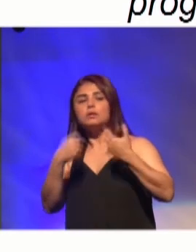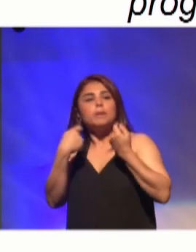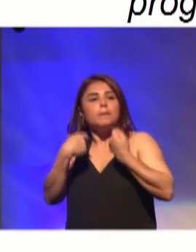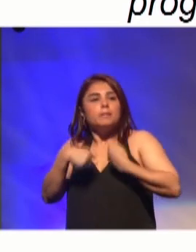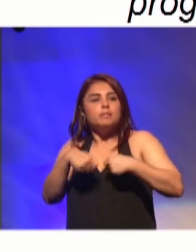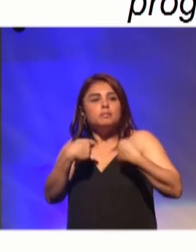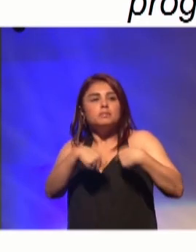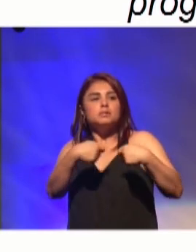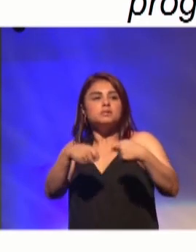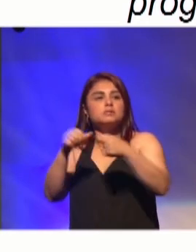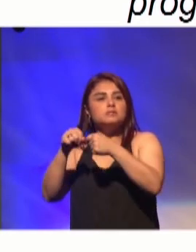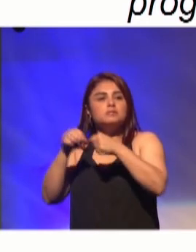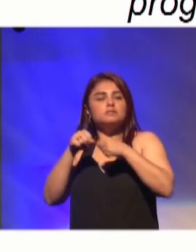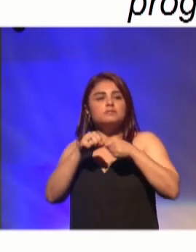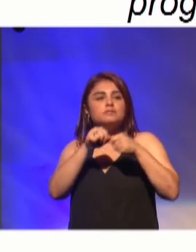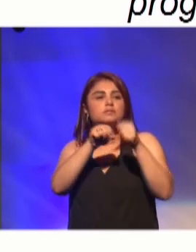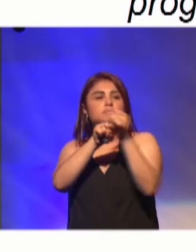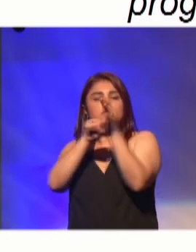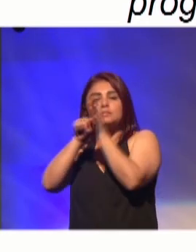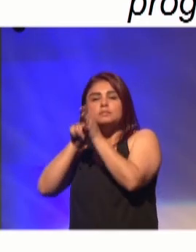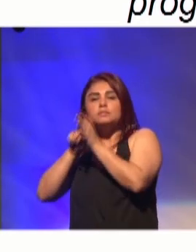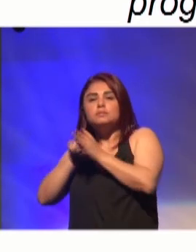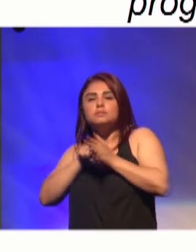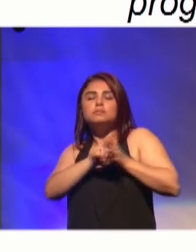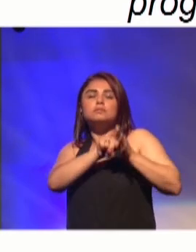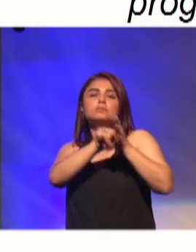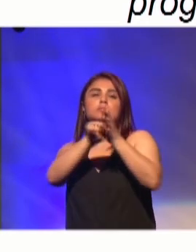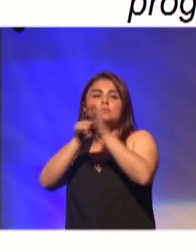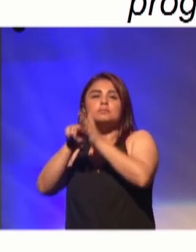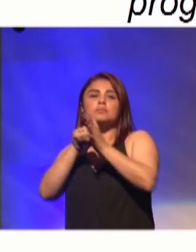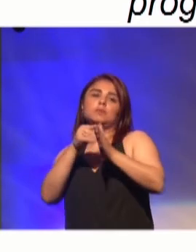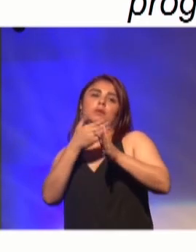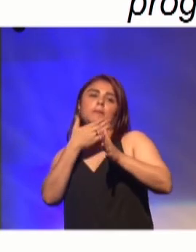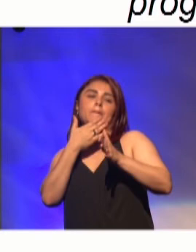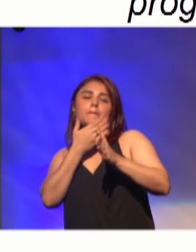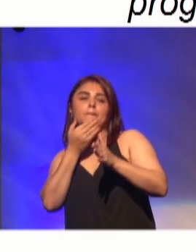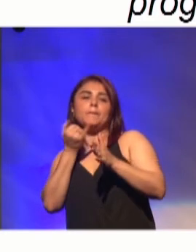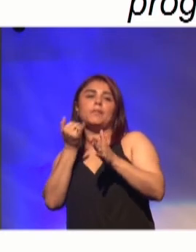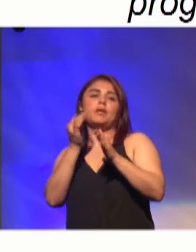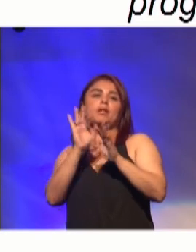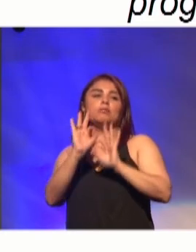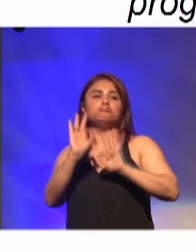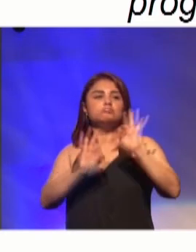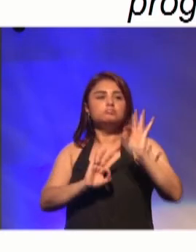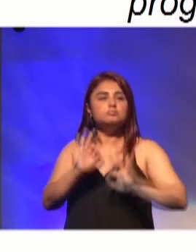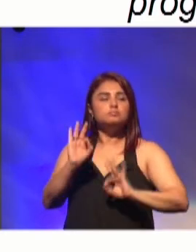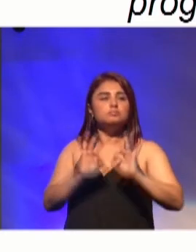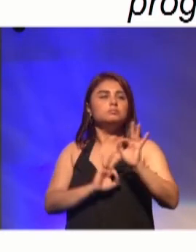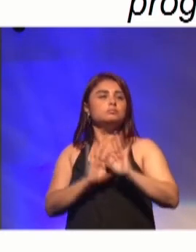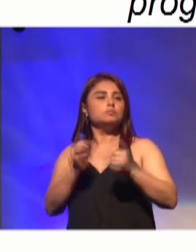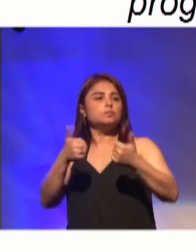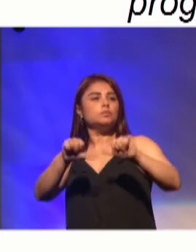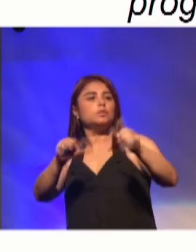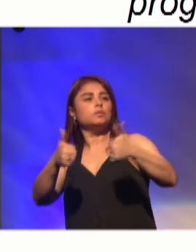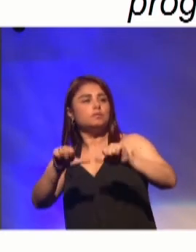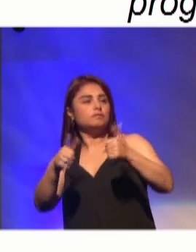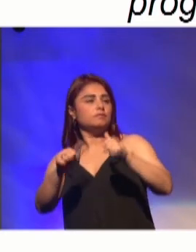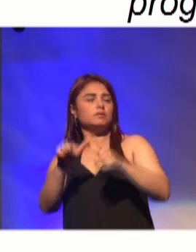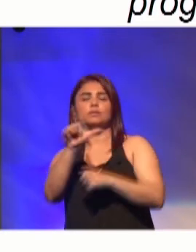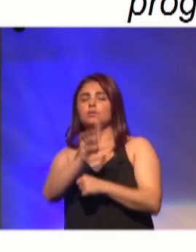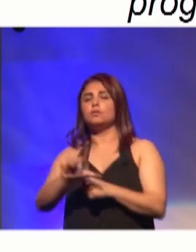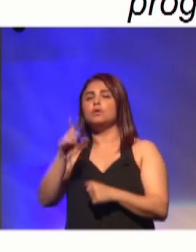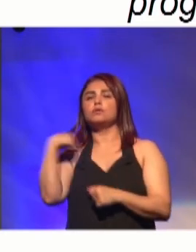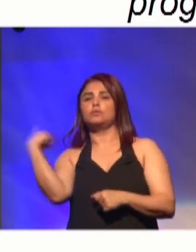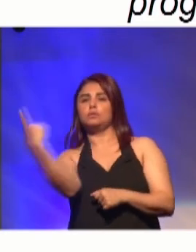ser feitos estudos melhor desenhados, melhor qualificados, sem dúvida alguma. Nós